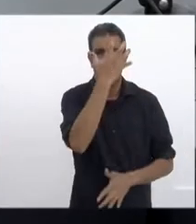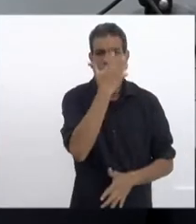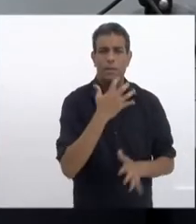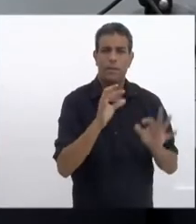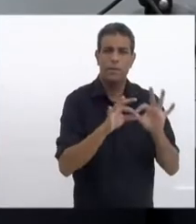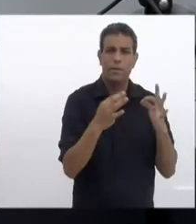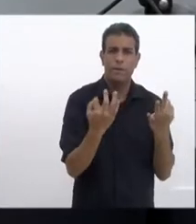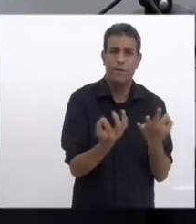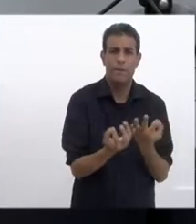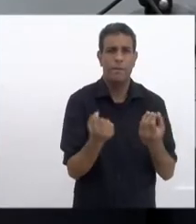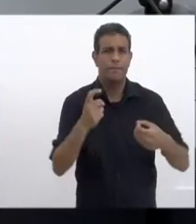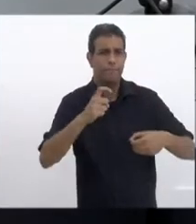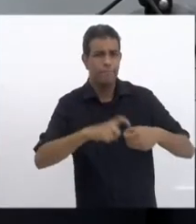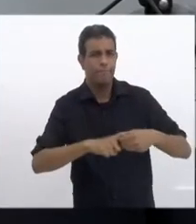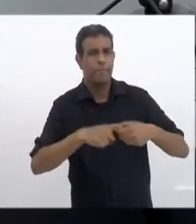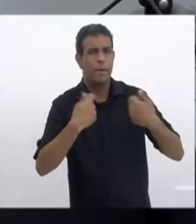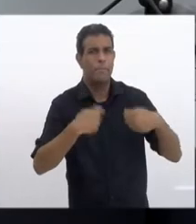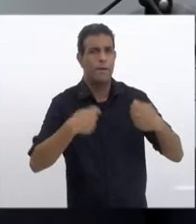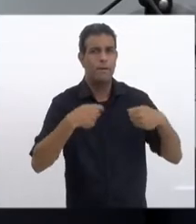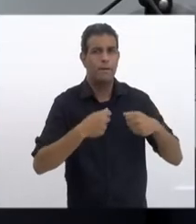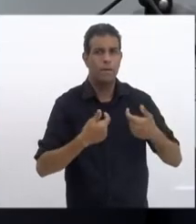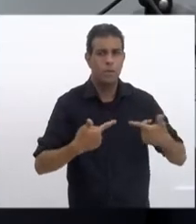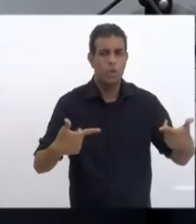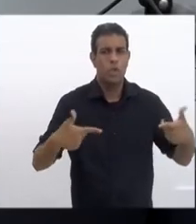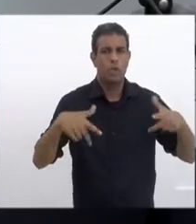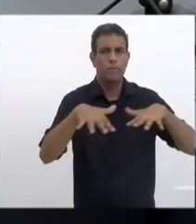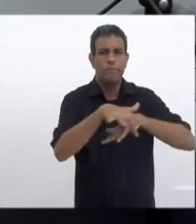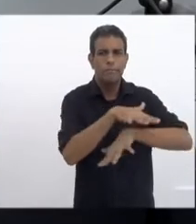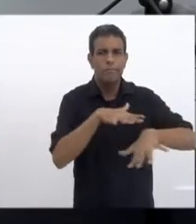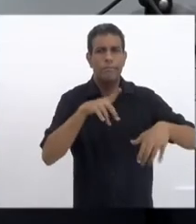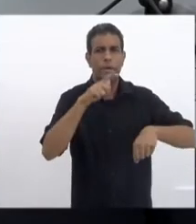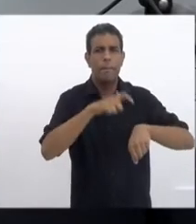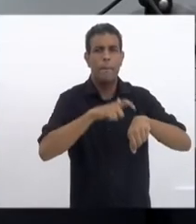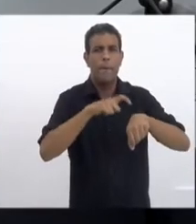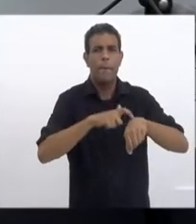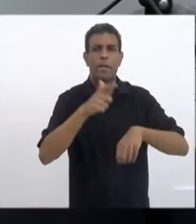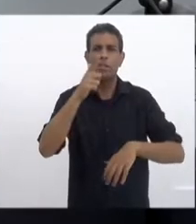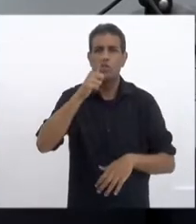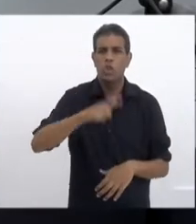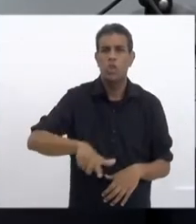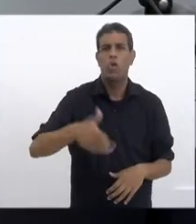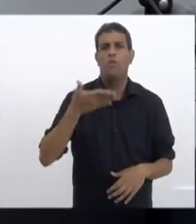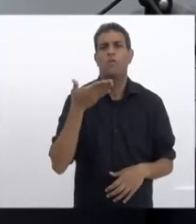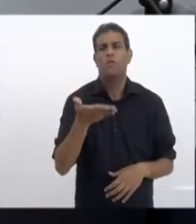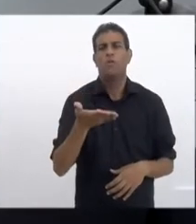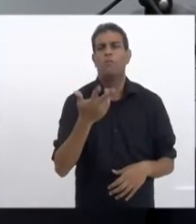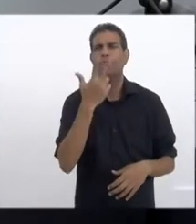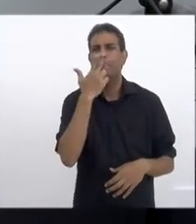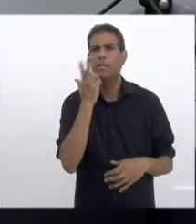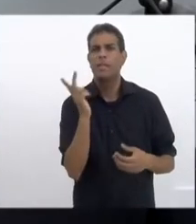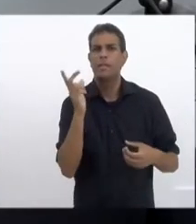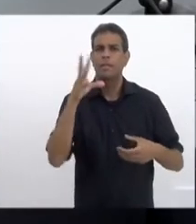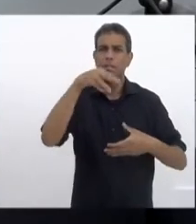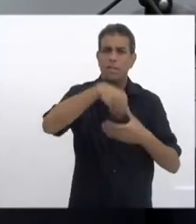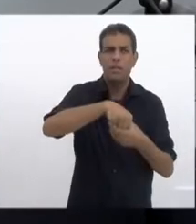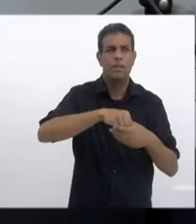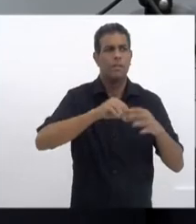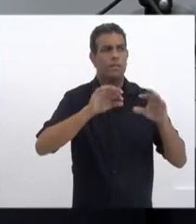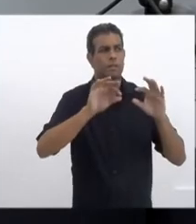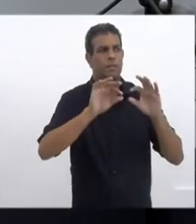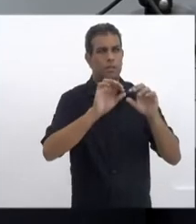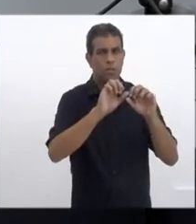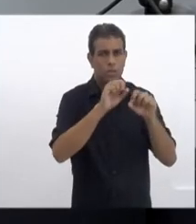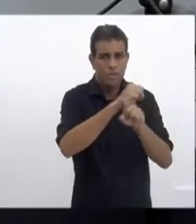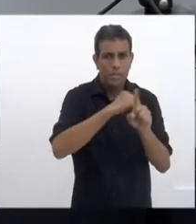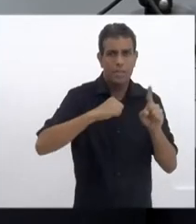retomar seus vínculos, né, precisam, de alguma forma, ser novamente, digamos, reinserido na sociedade de forma digna.